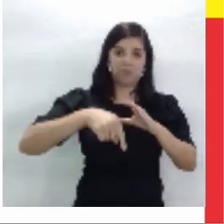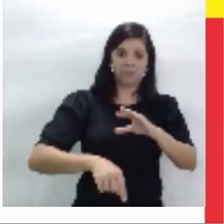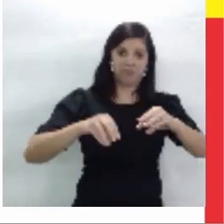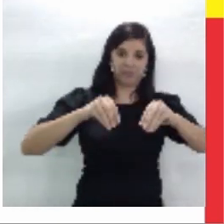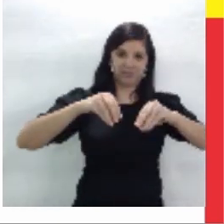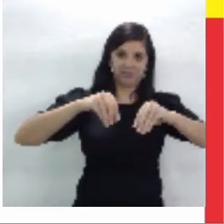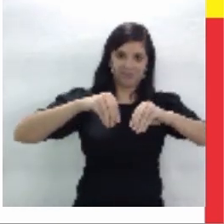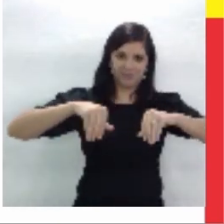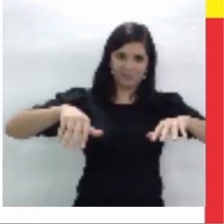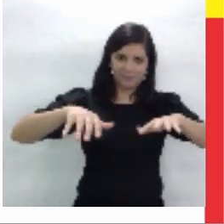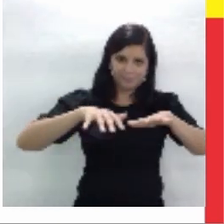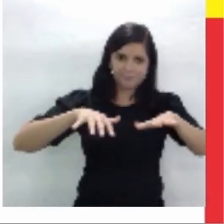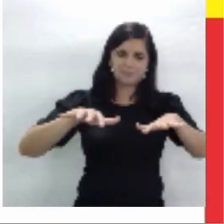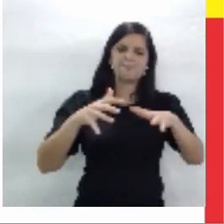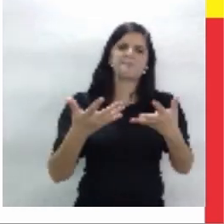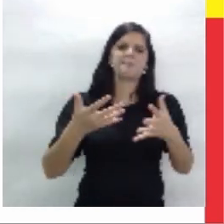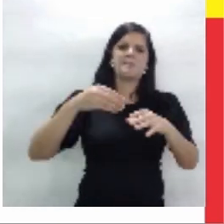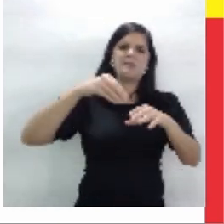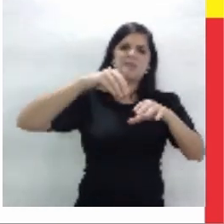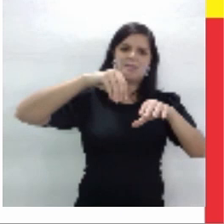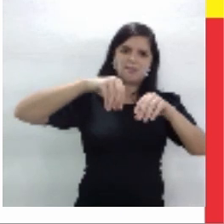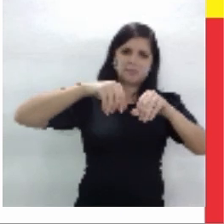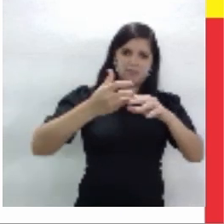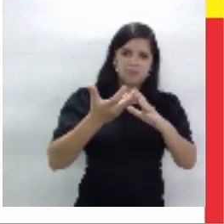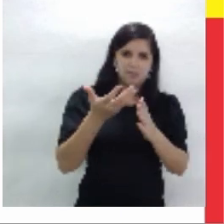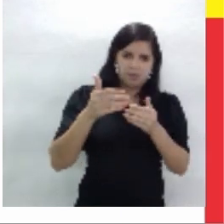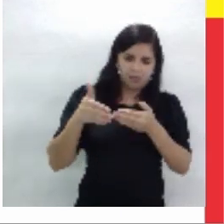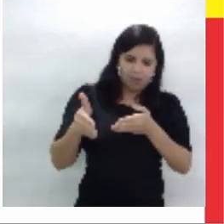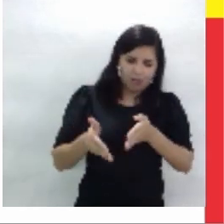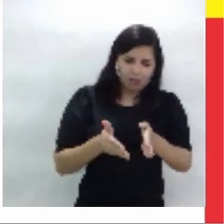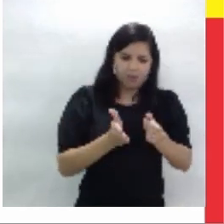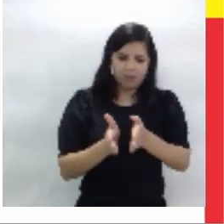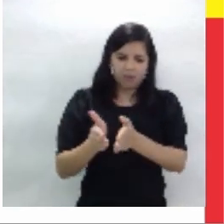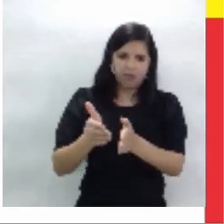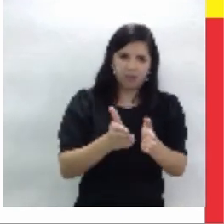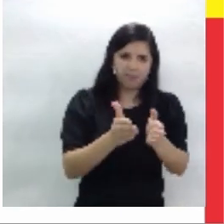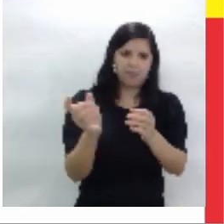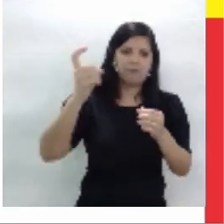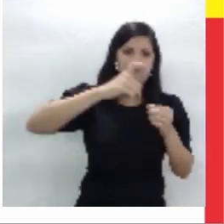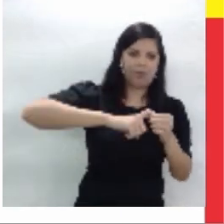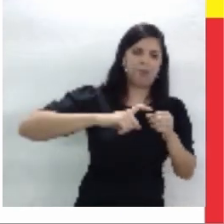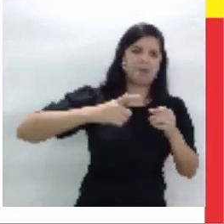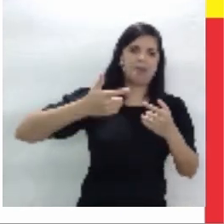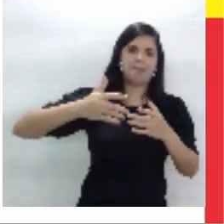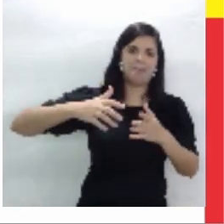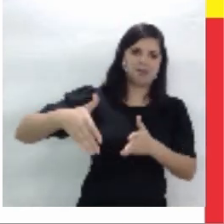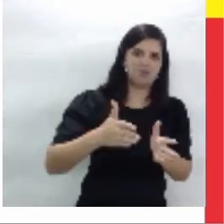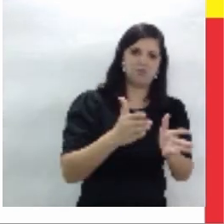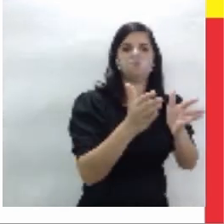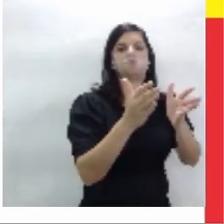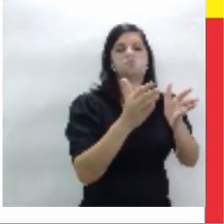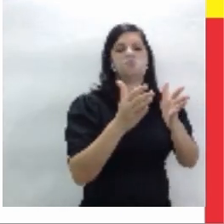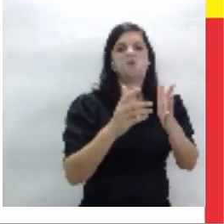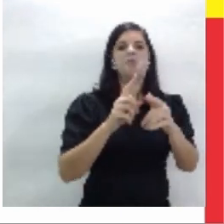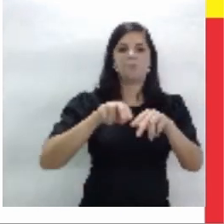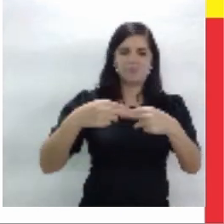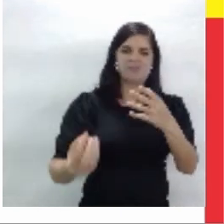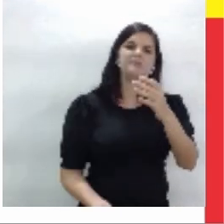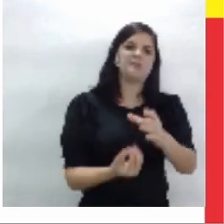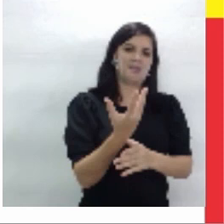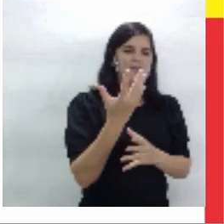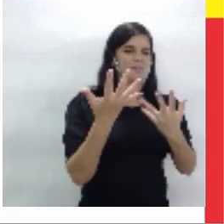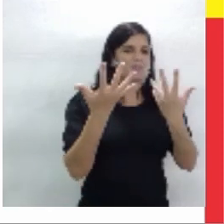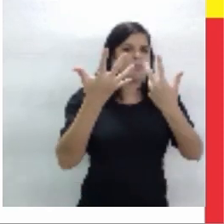vezes esse subsolo ele transforma um caminho direto de volta para o mar ou para o rio, tá? E assim se forma um ciclo